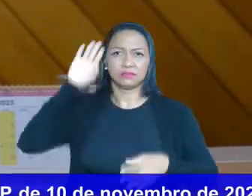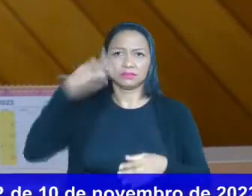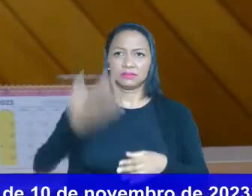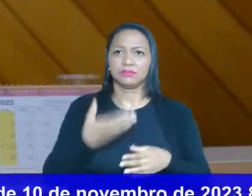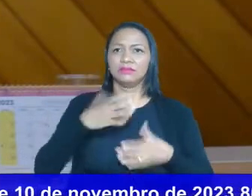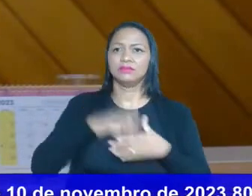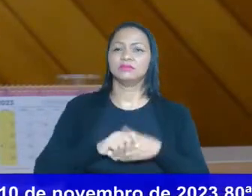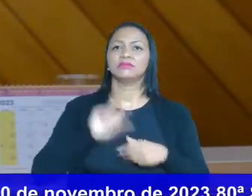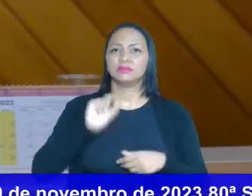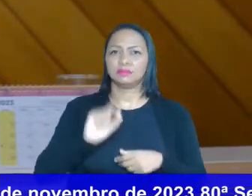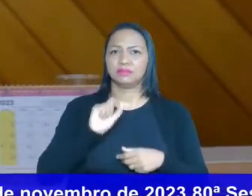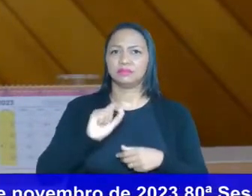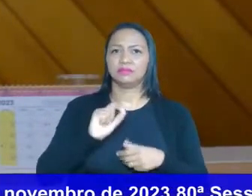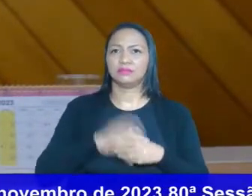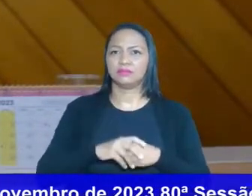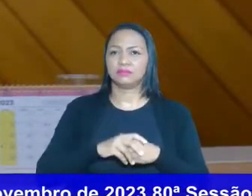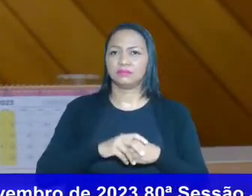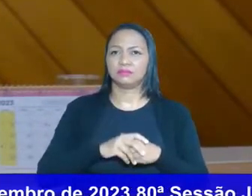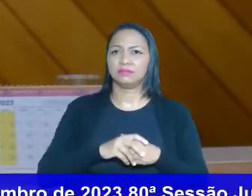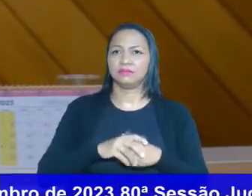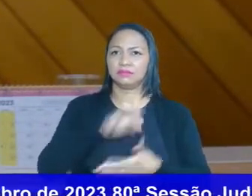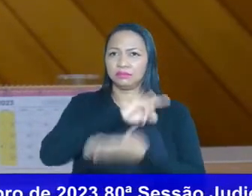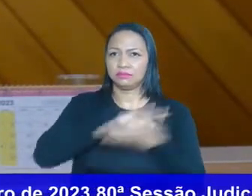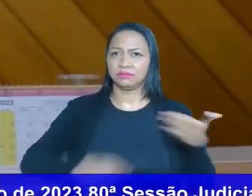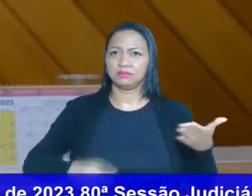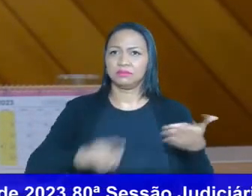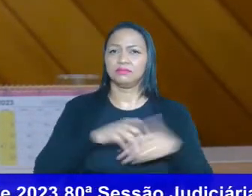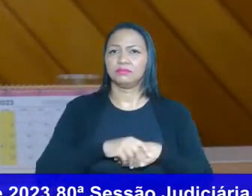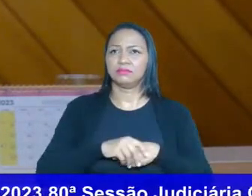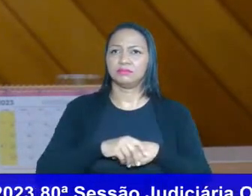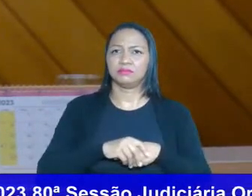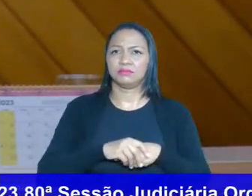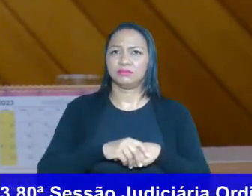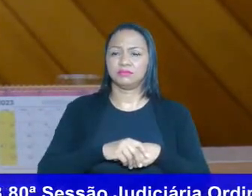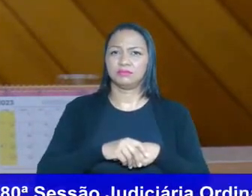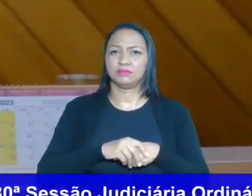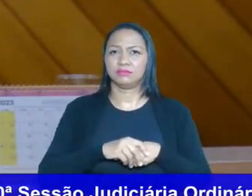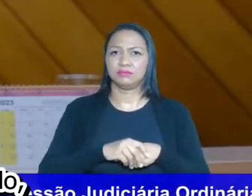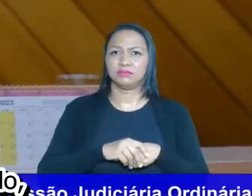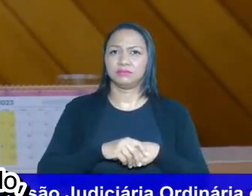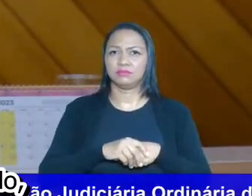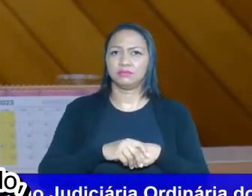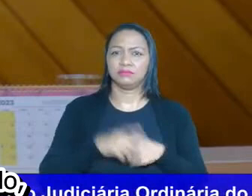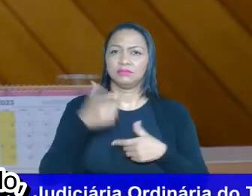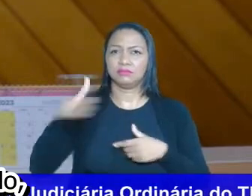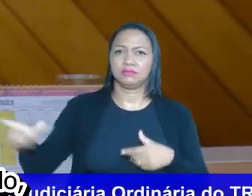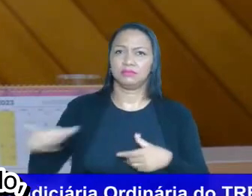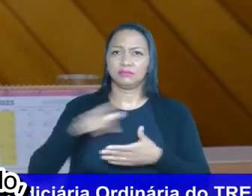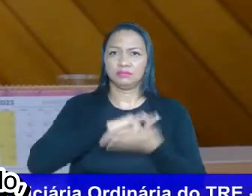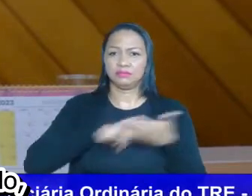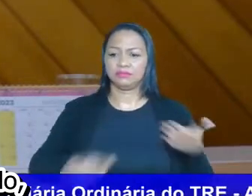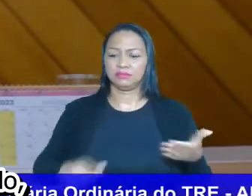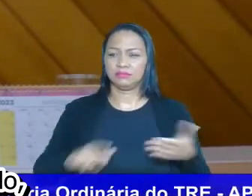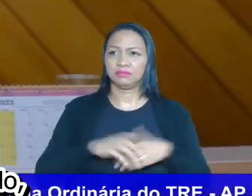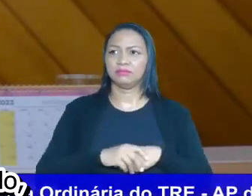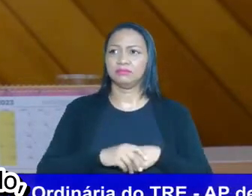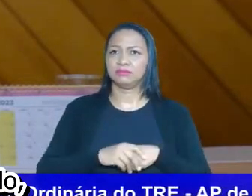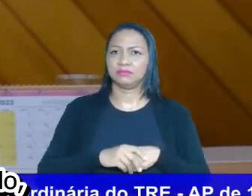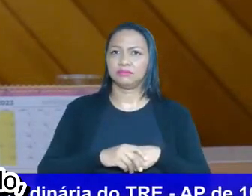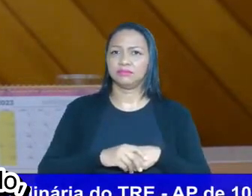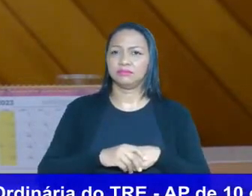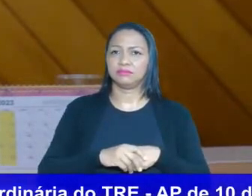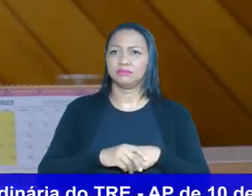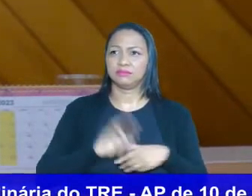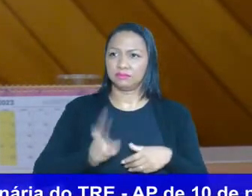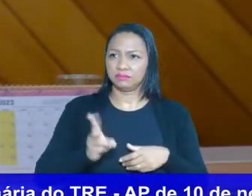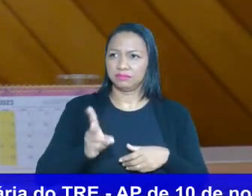no sentido de que a nota fiscal e outros documentos, eles são